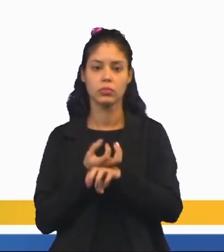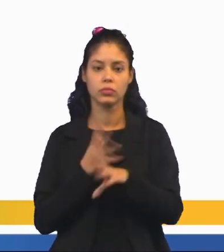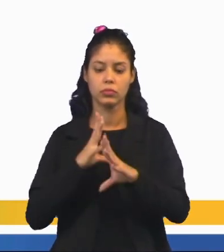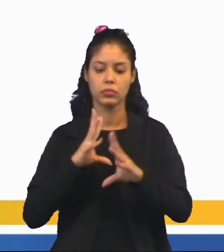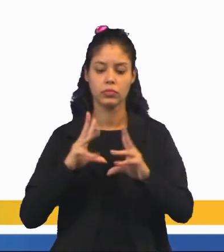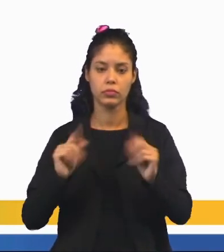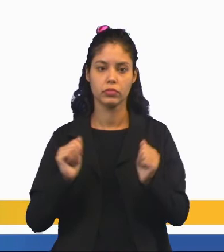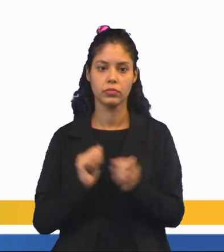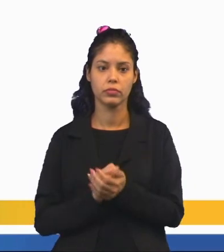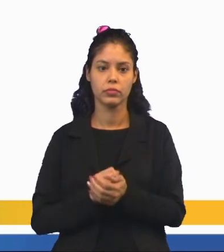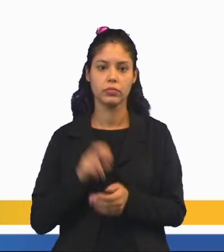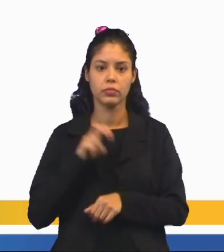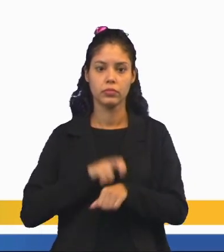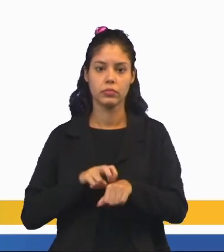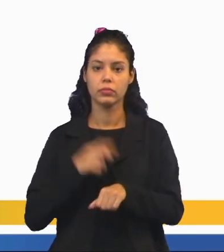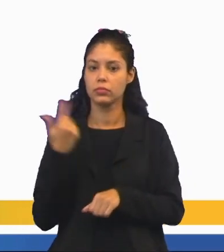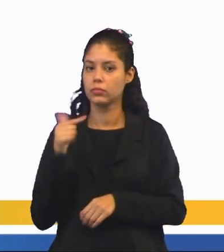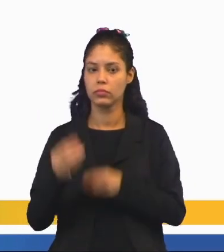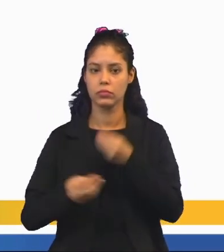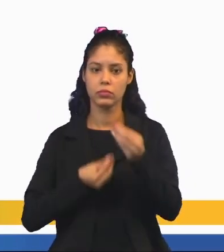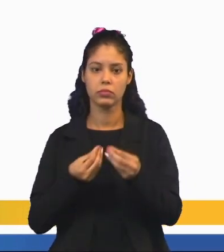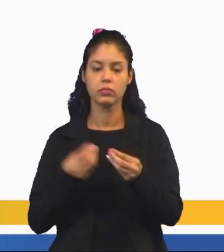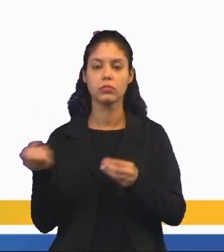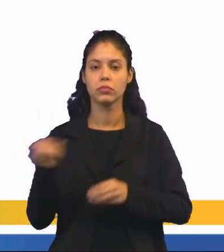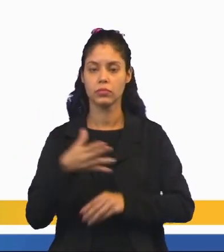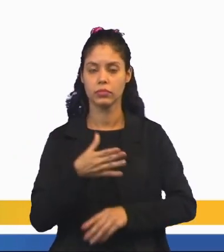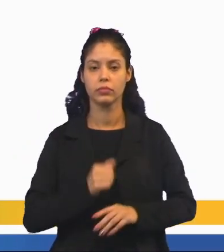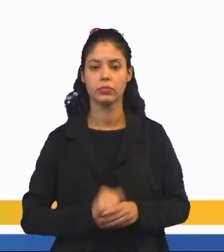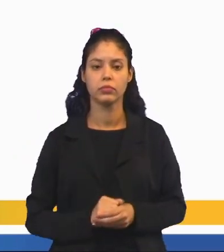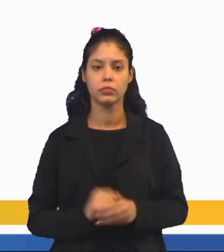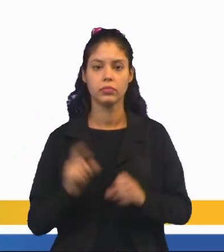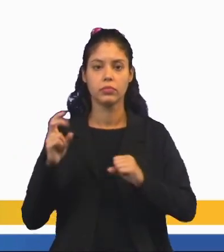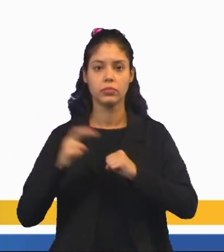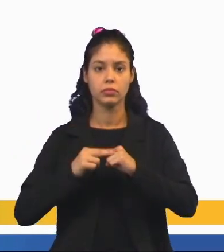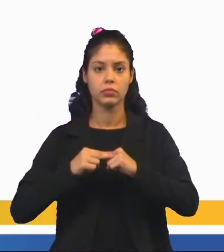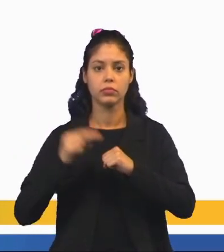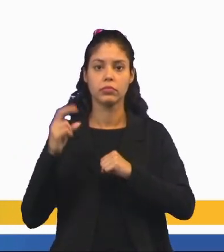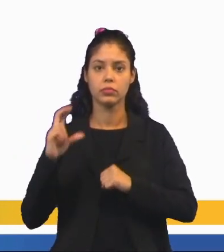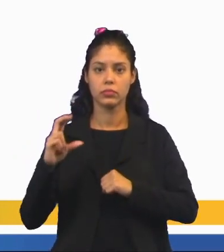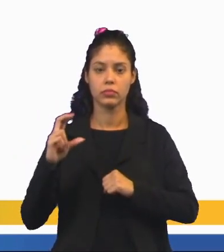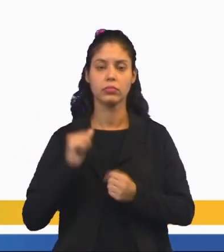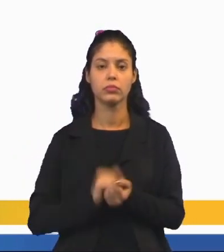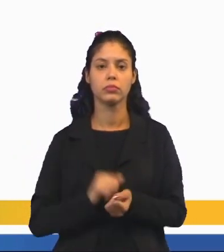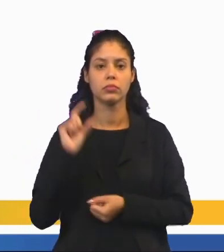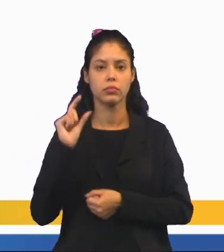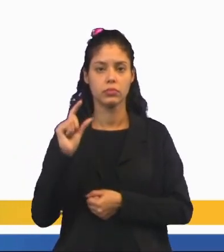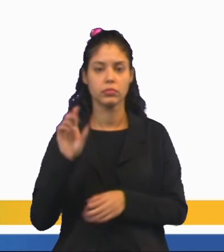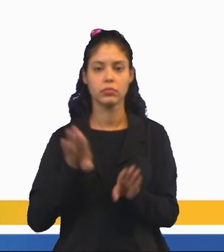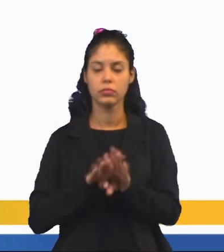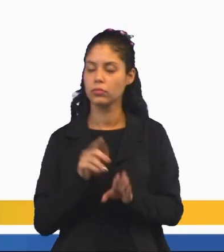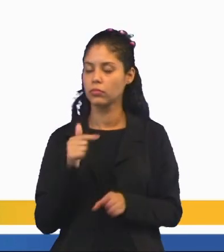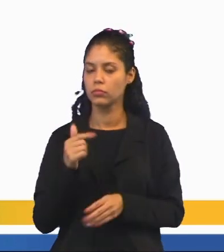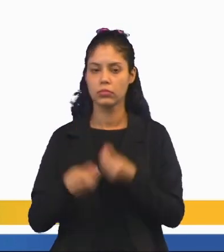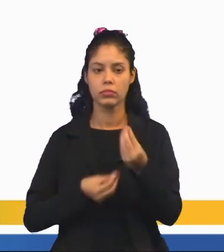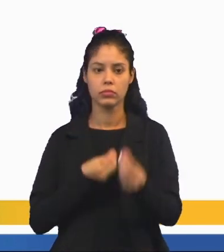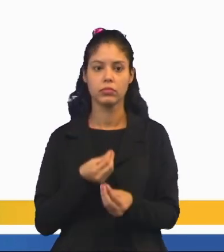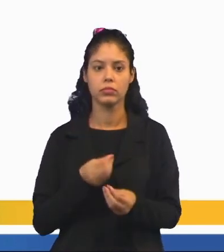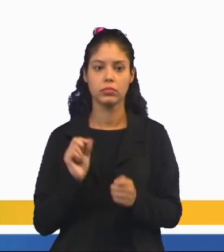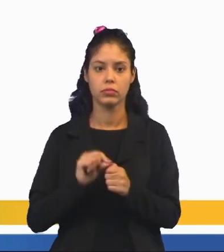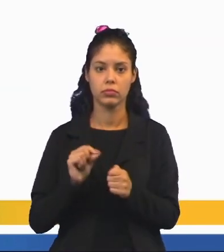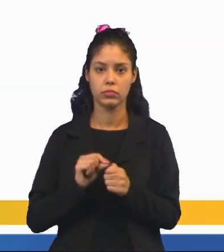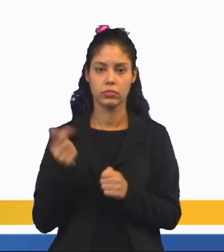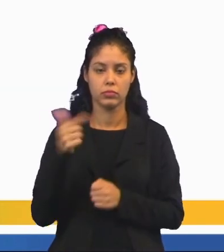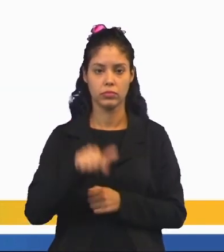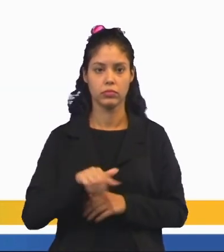a cinza, materiais que não são recicláveis, como bateria, pilhas, essas coisas assim, não tem como reciclar.